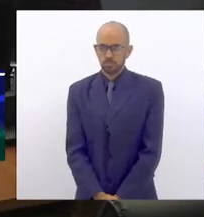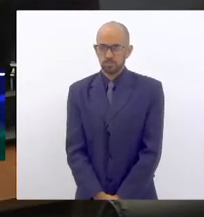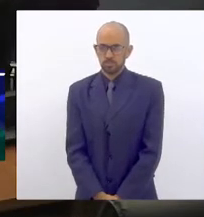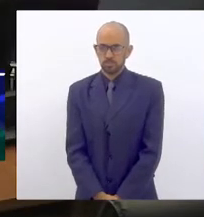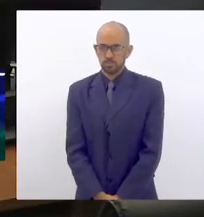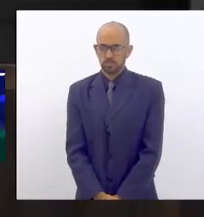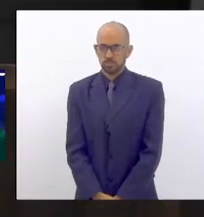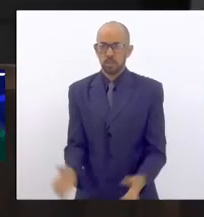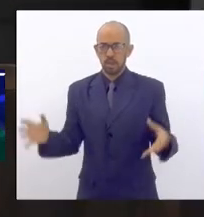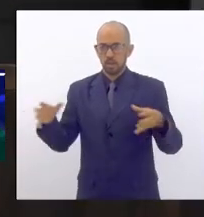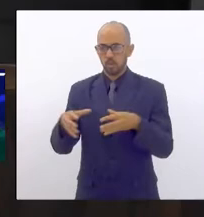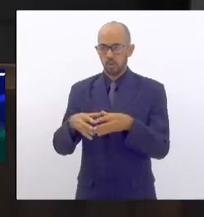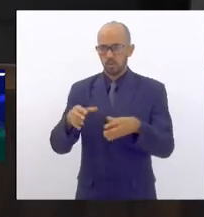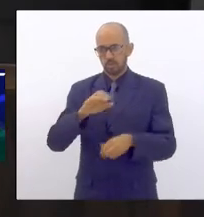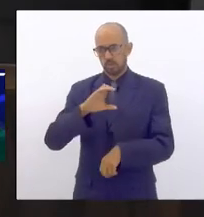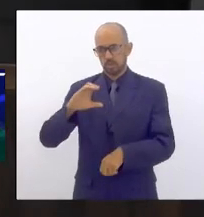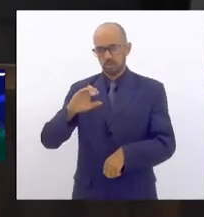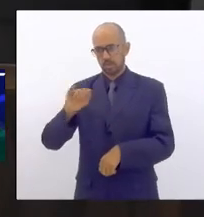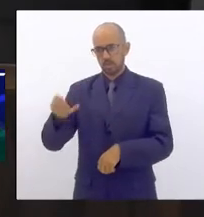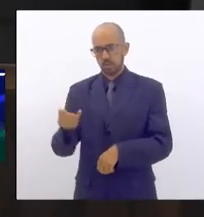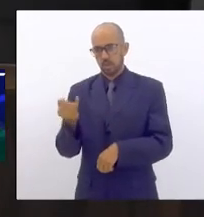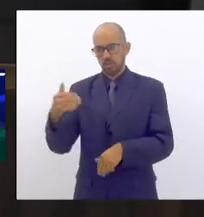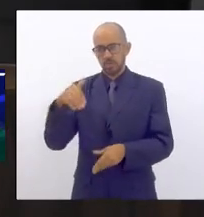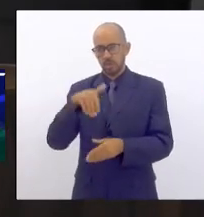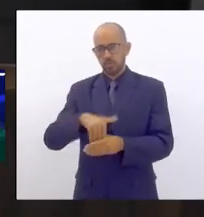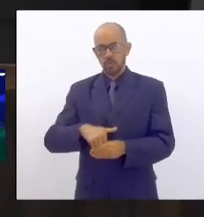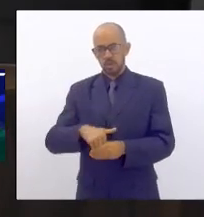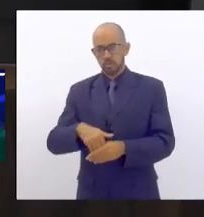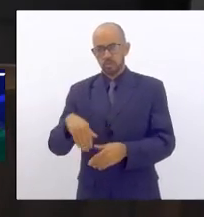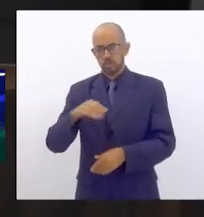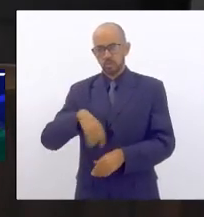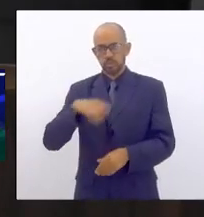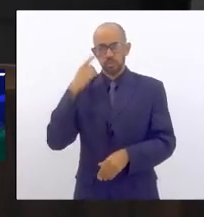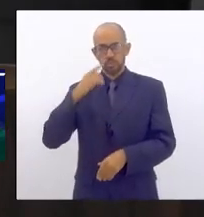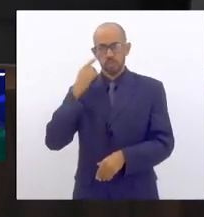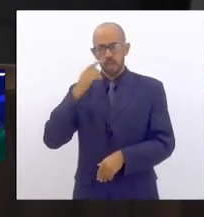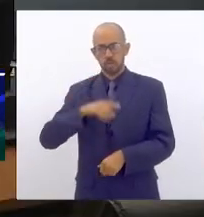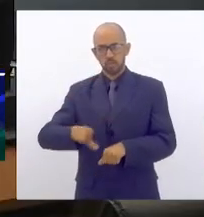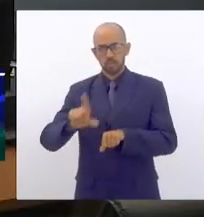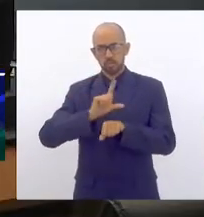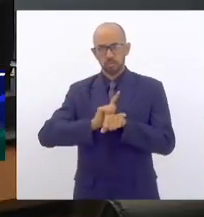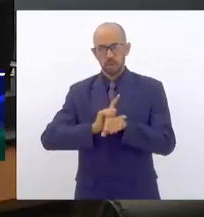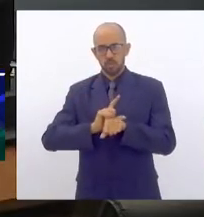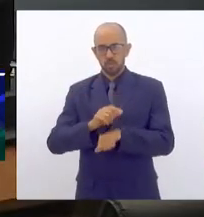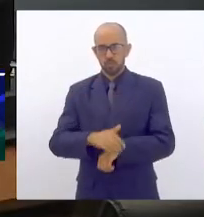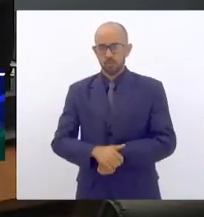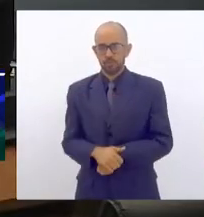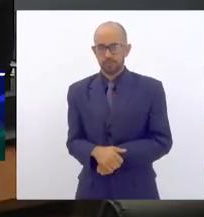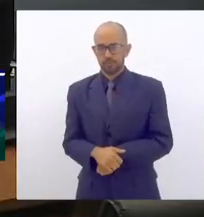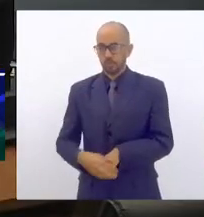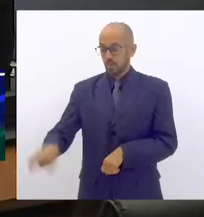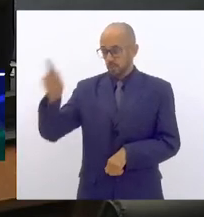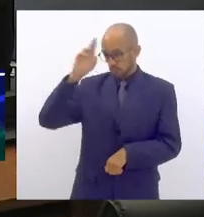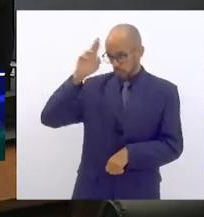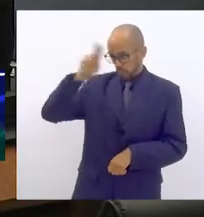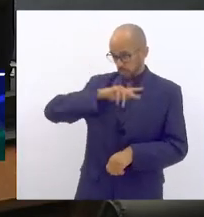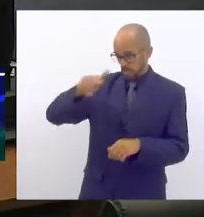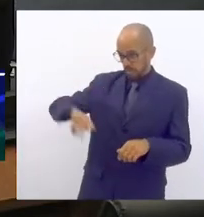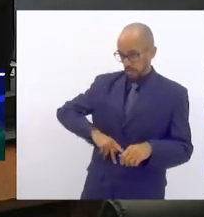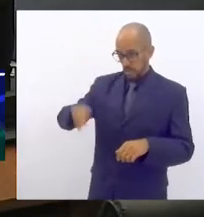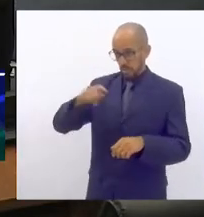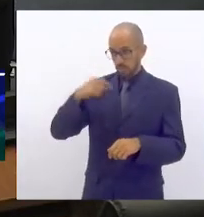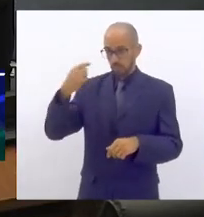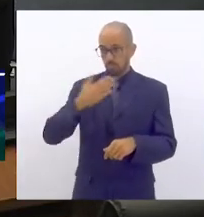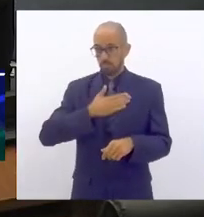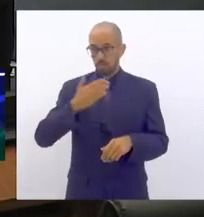Pela Comissão de Constituição e Justiça, para emitir parecer, deputado Luiz Paulo. Senhor presidente, meu